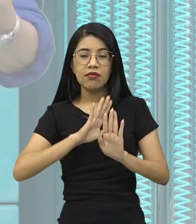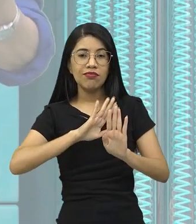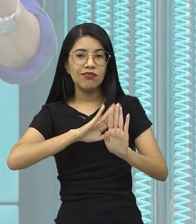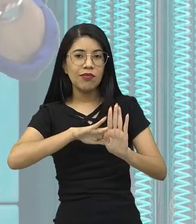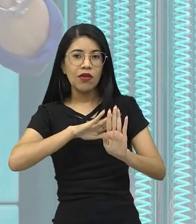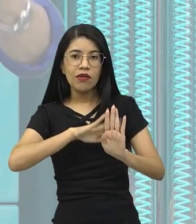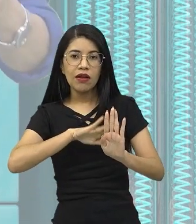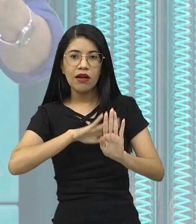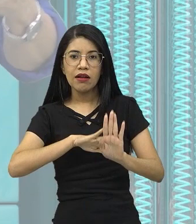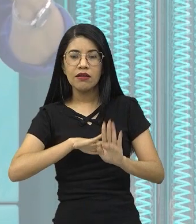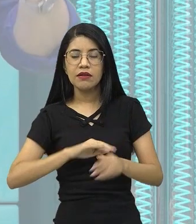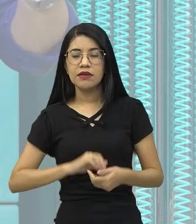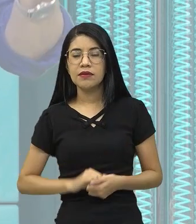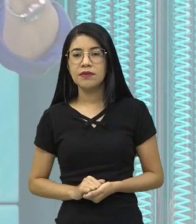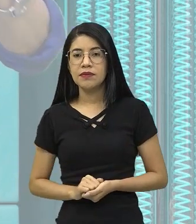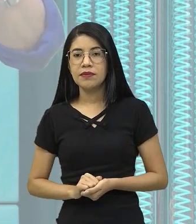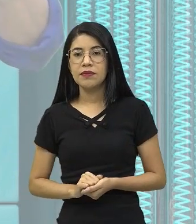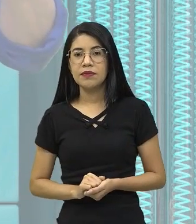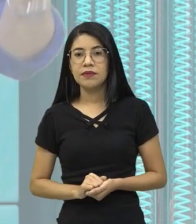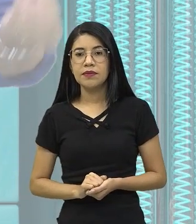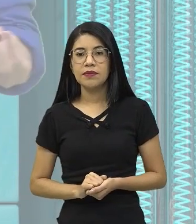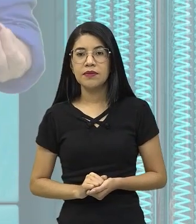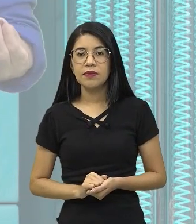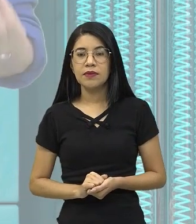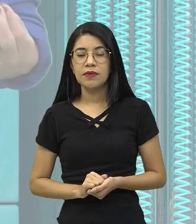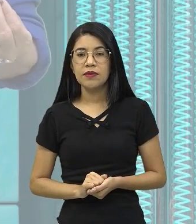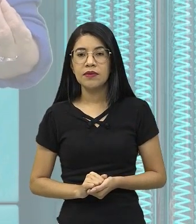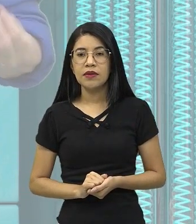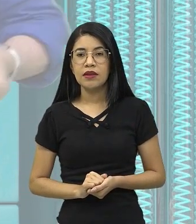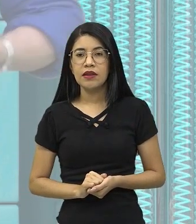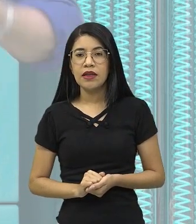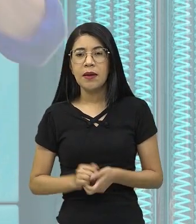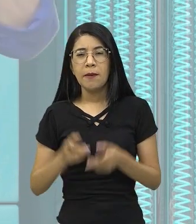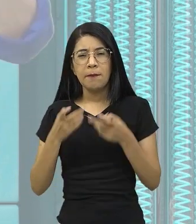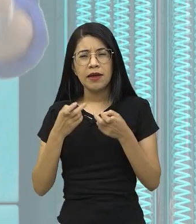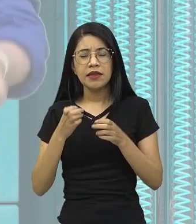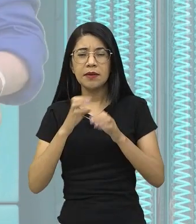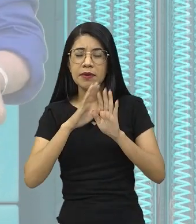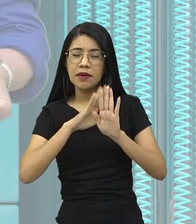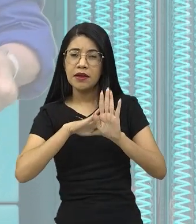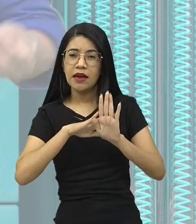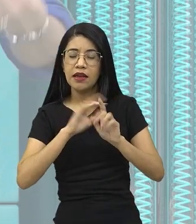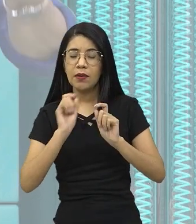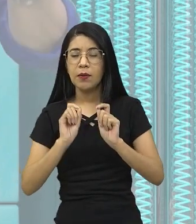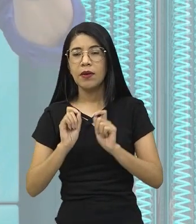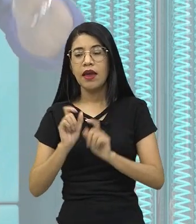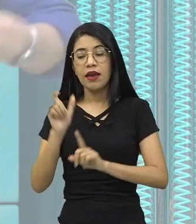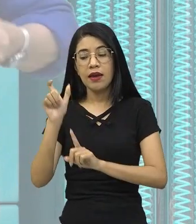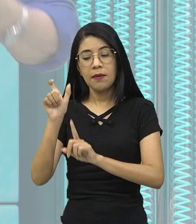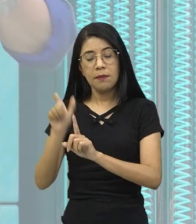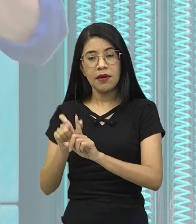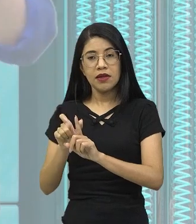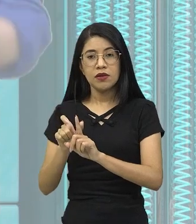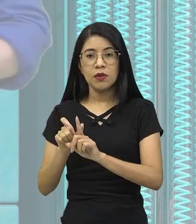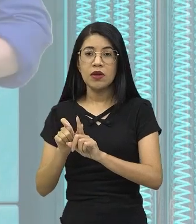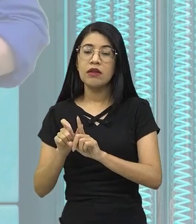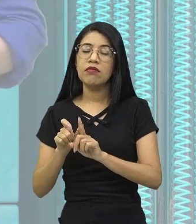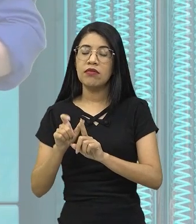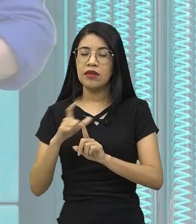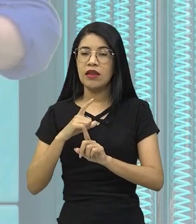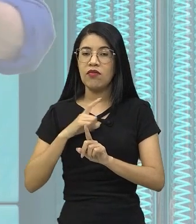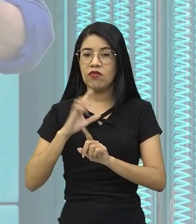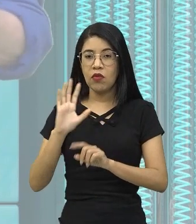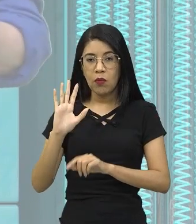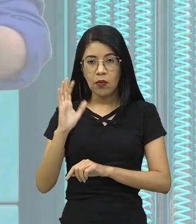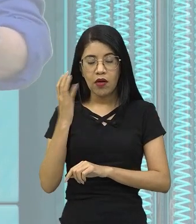subentendida, né? Você tem aqui que está subentendido o quê? Que o personagem sofreu um